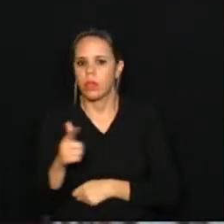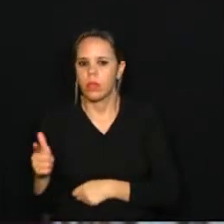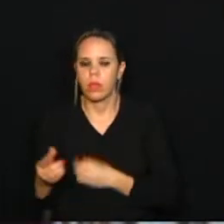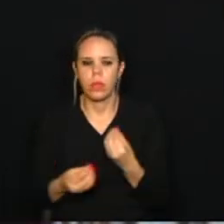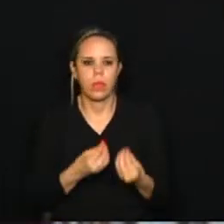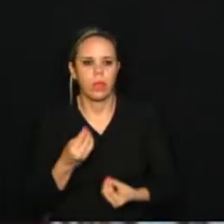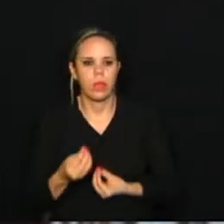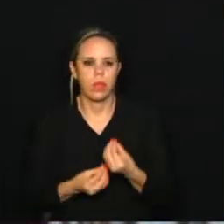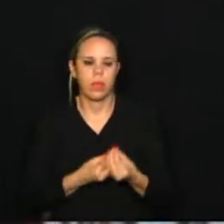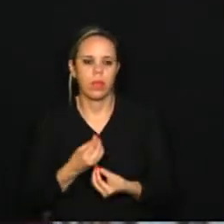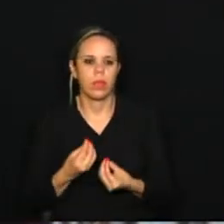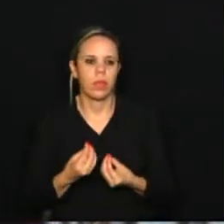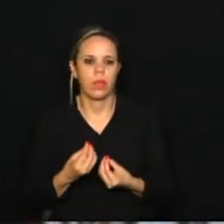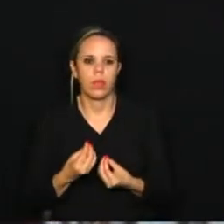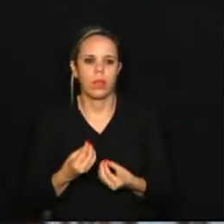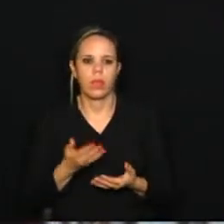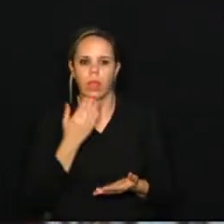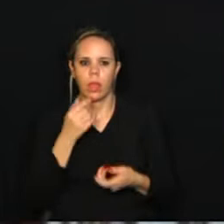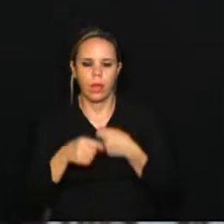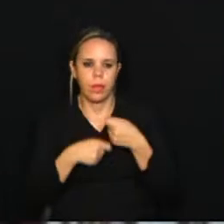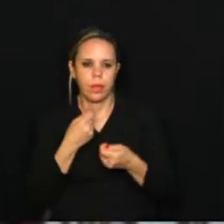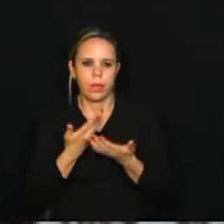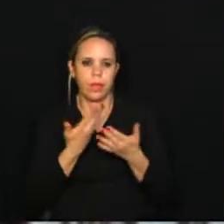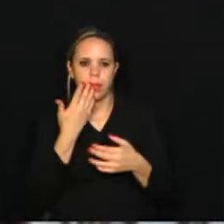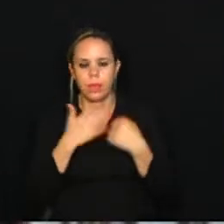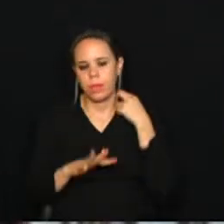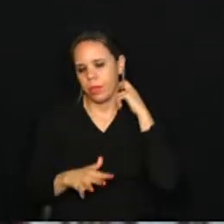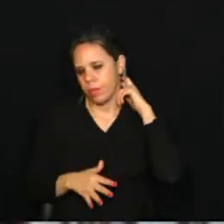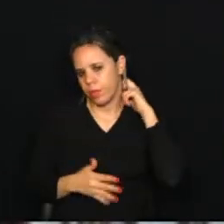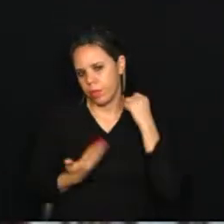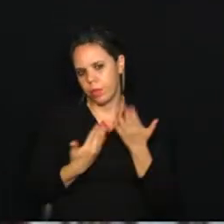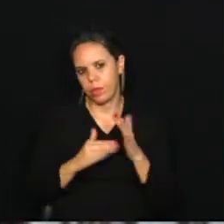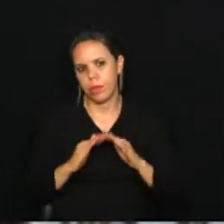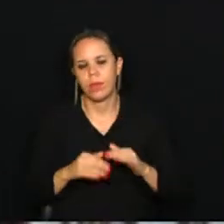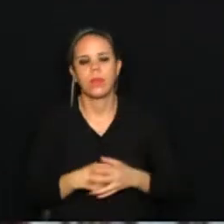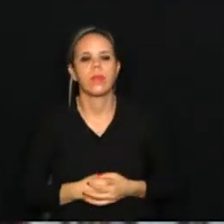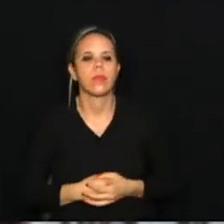como fornecer a alimentação das crianças na escola.